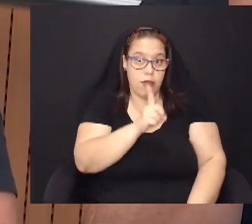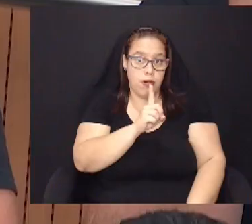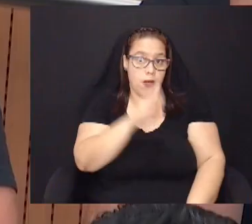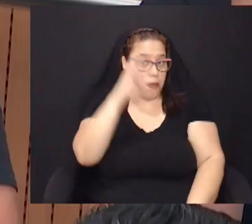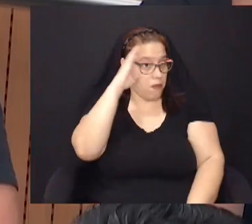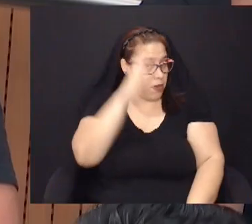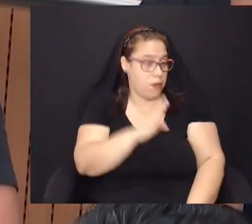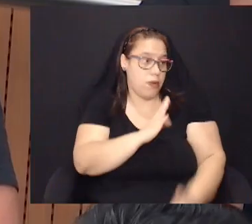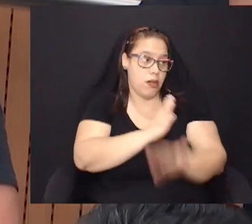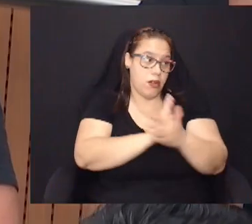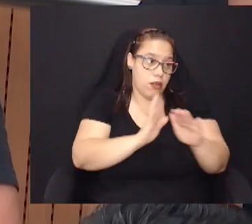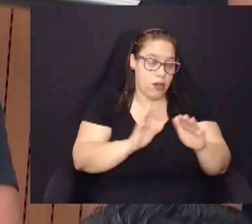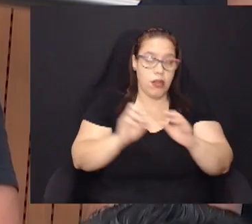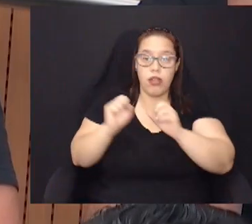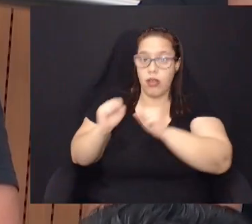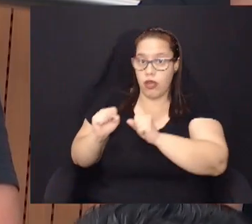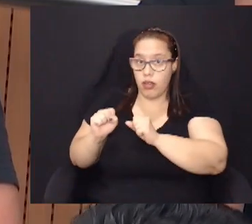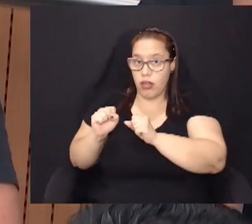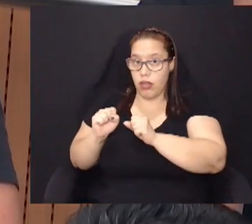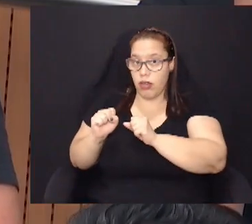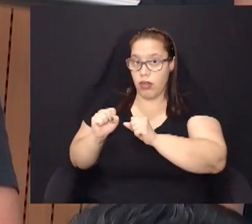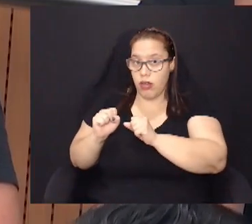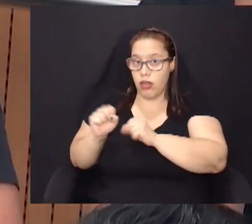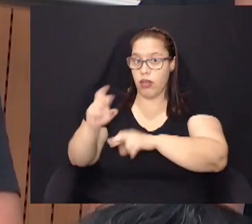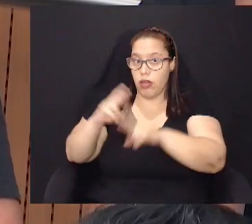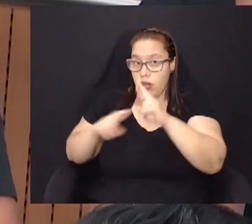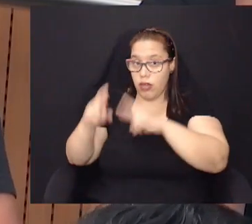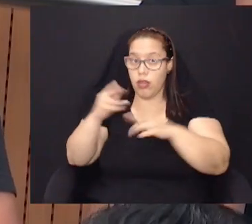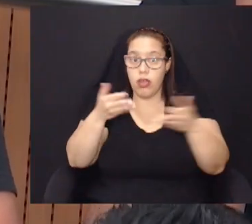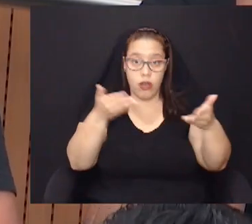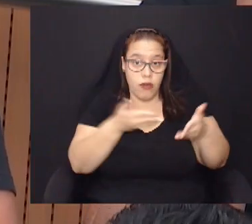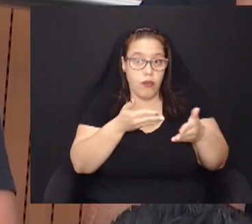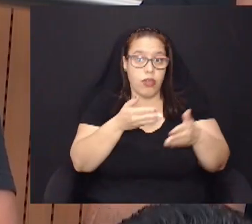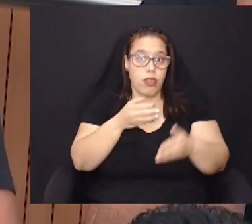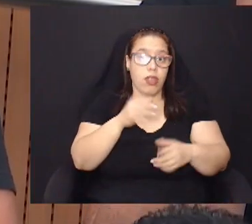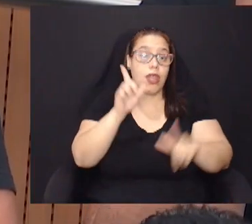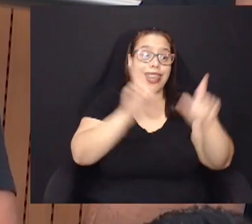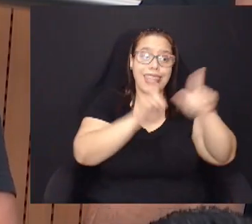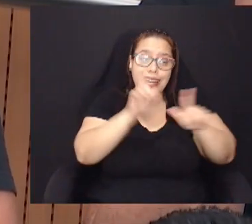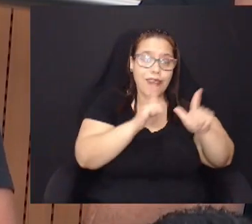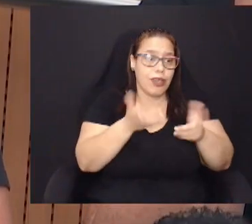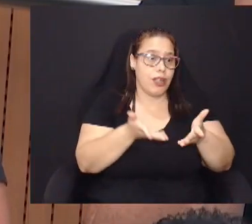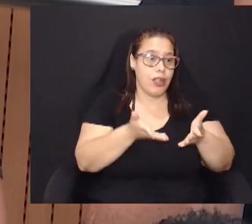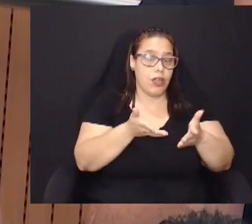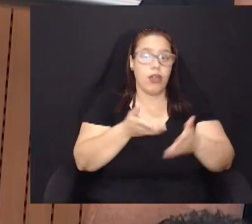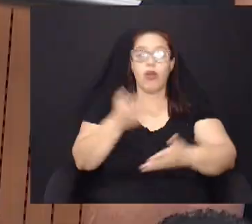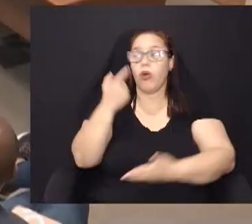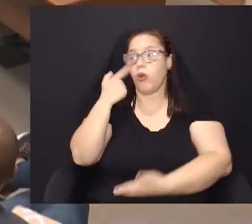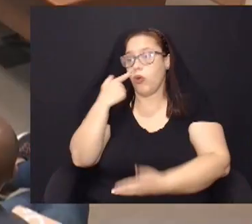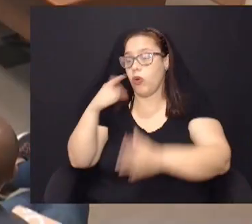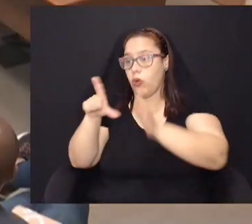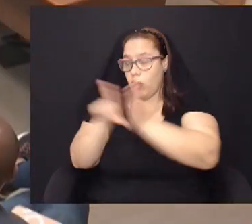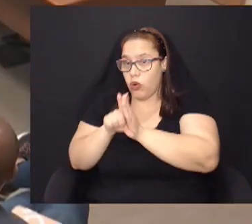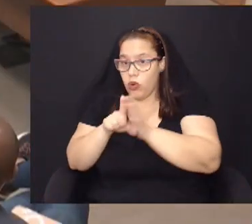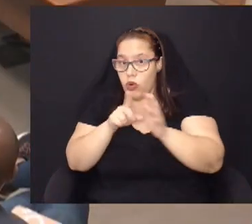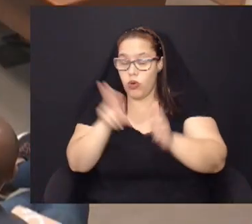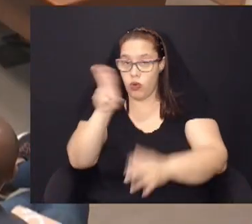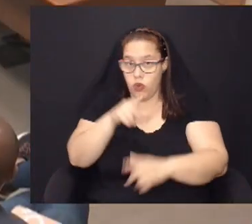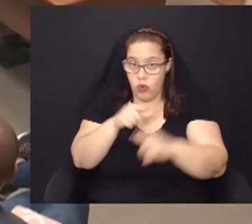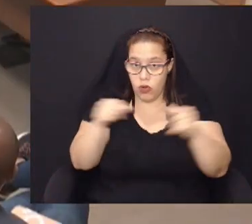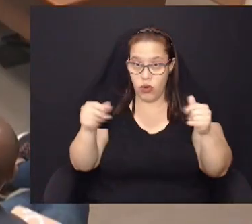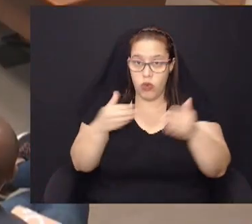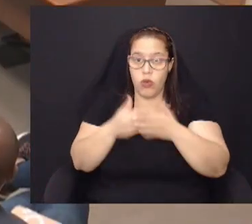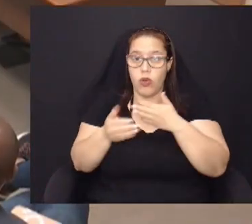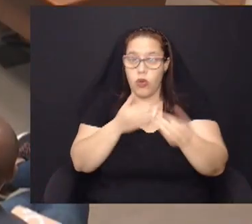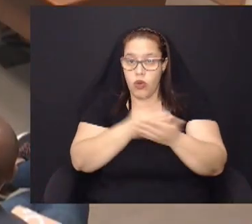enfim. Mas a gente pode alinhar isso com a nossa fiscalização. E agora a questão é da televisão. Isso, vamos lá. A lei de uso e ocupação do solo fala que qualquer emissão